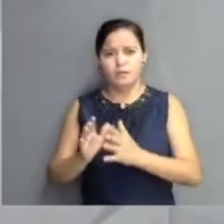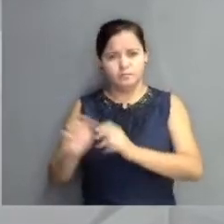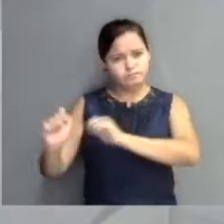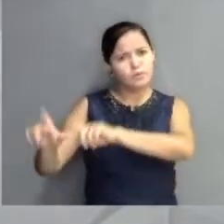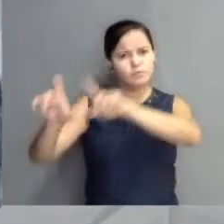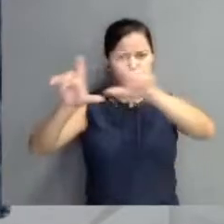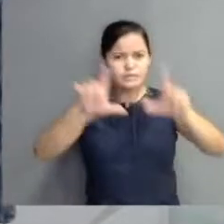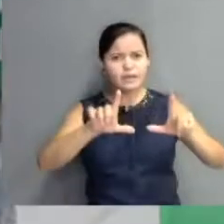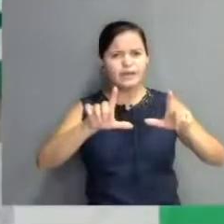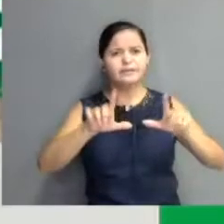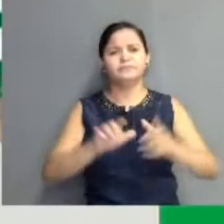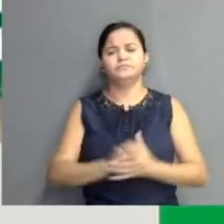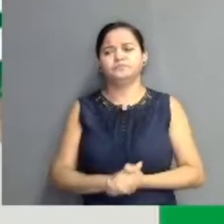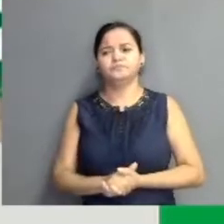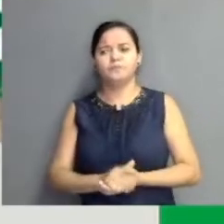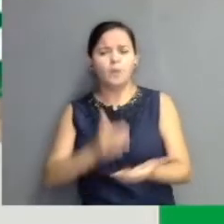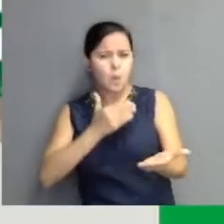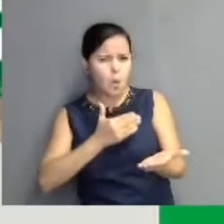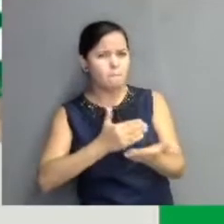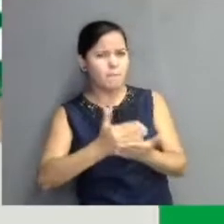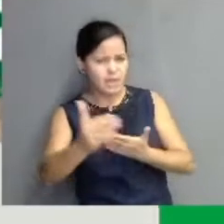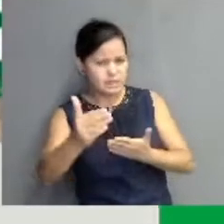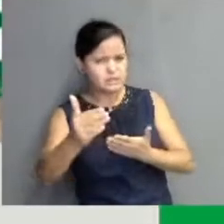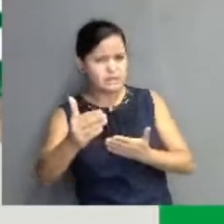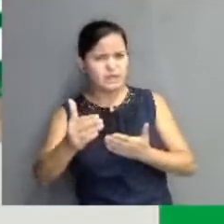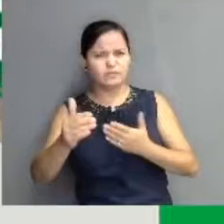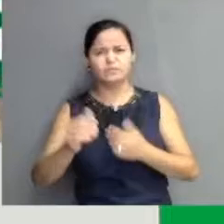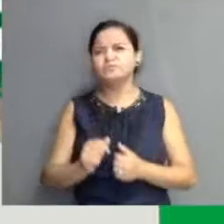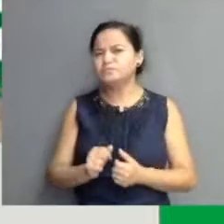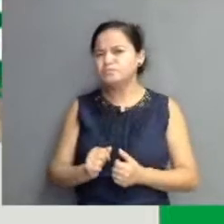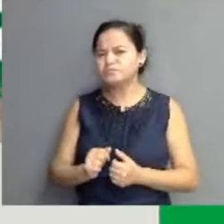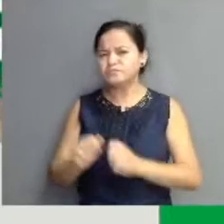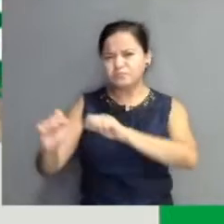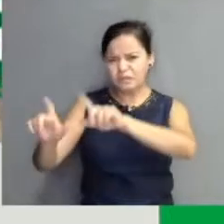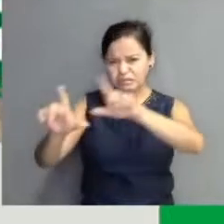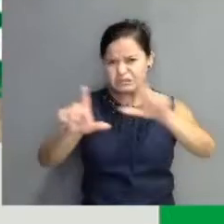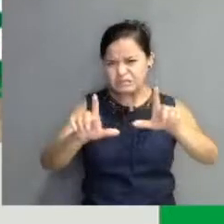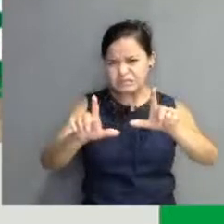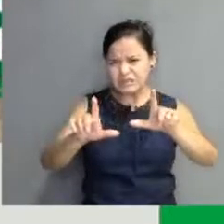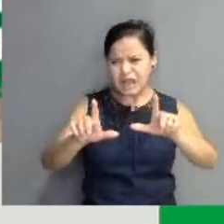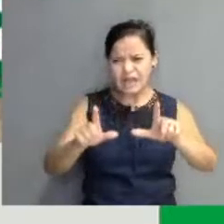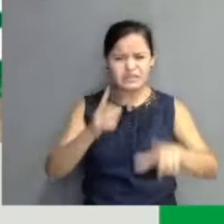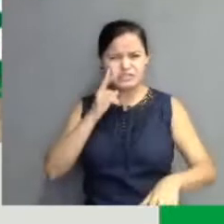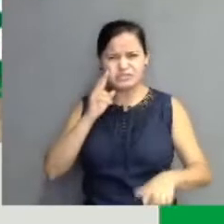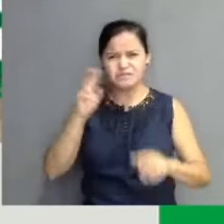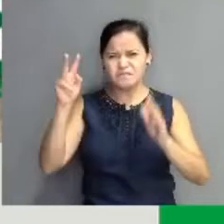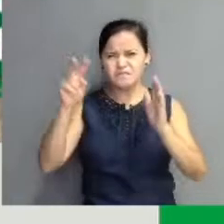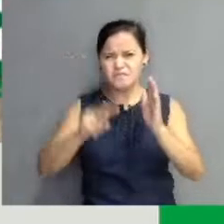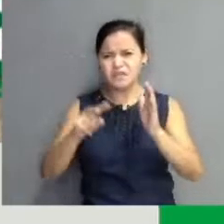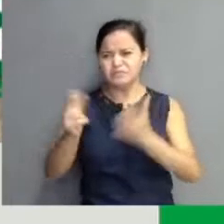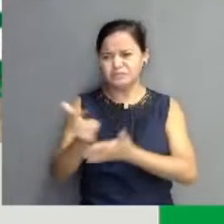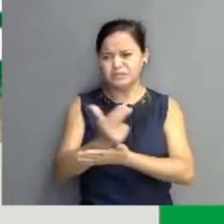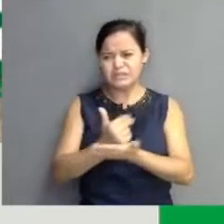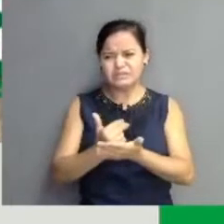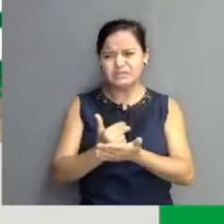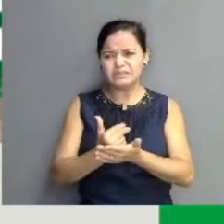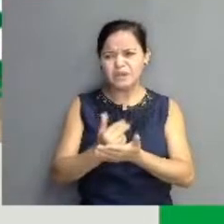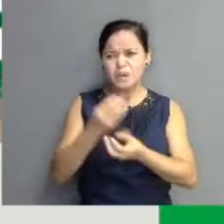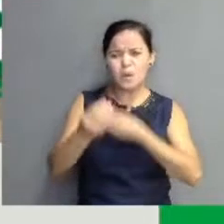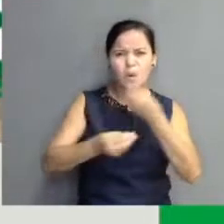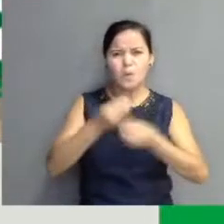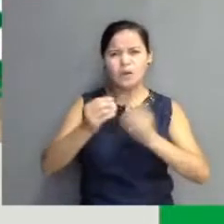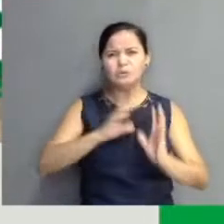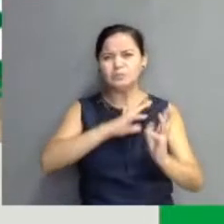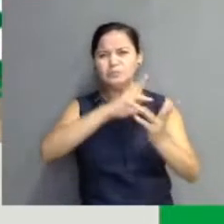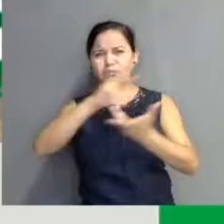slide. Então, a gente começa com essa indagação. Como vocês sabem, o que é que move o mundo? São as respostas? Não, são as perguntas.